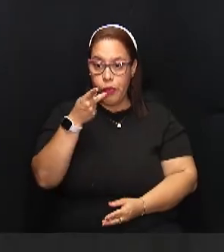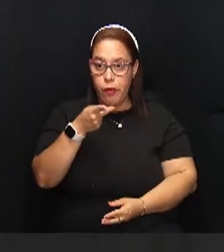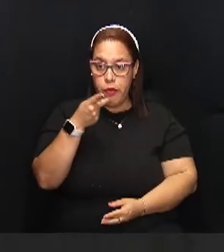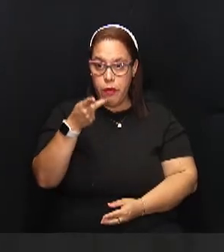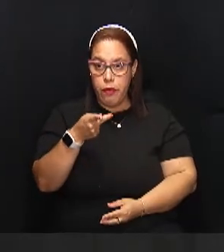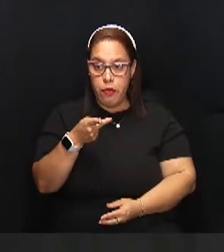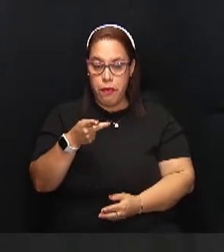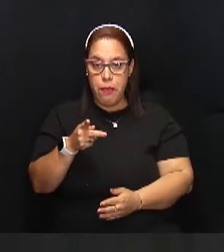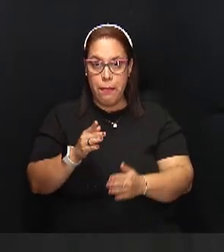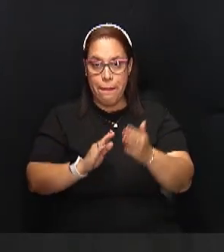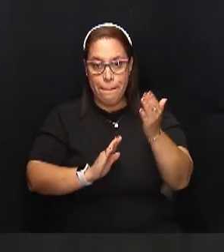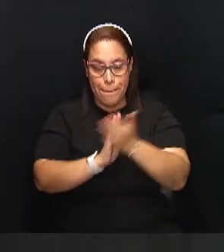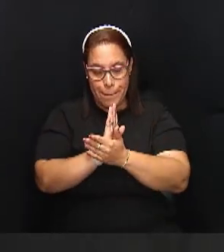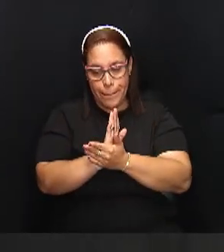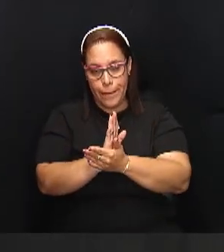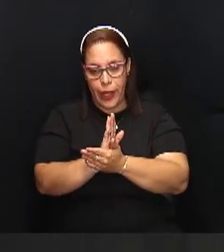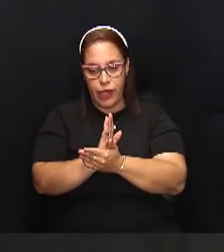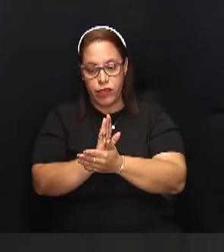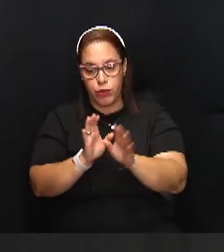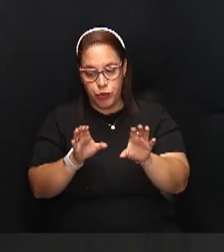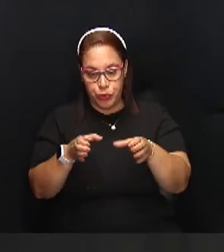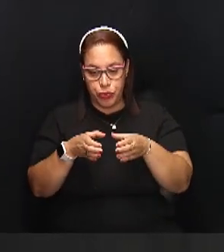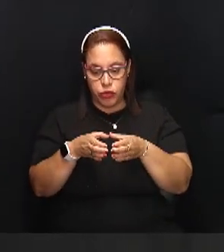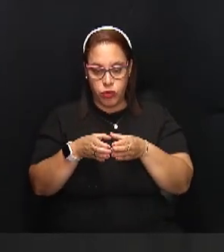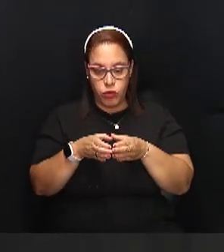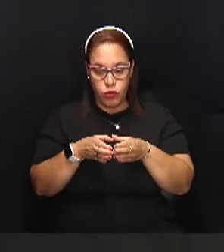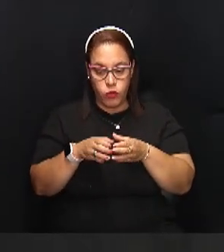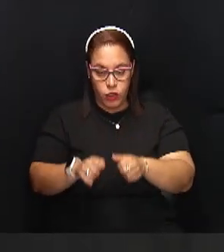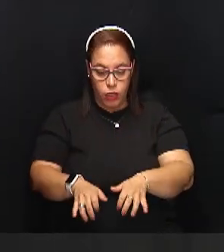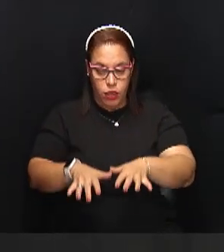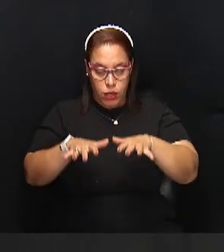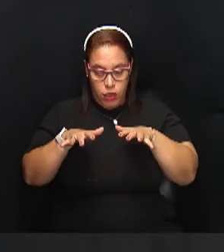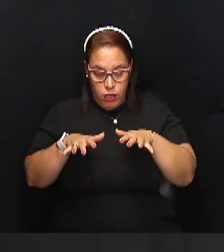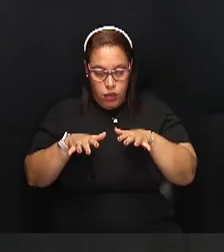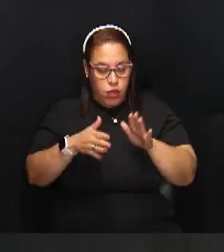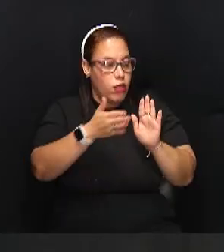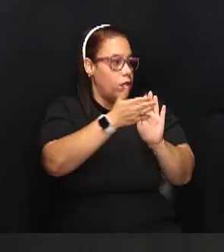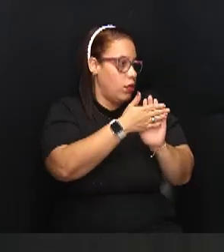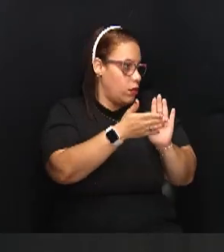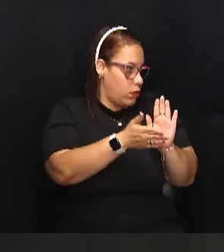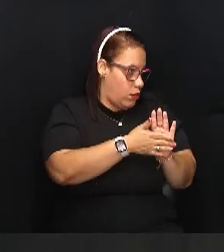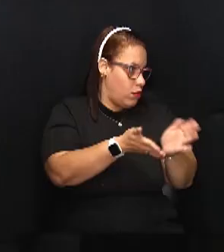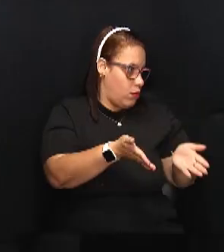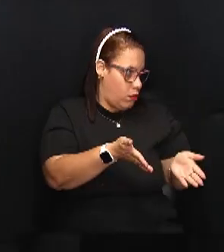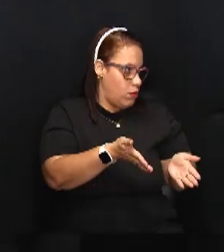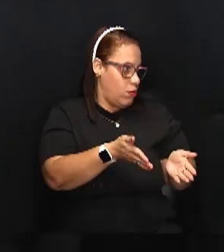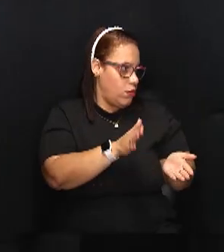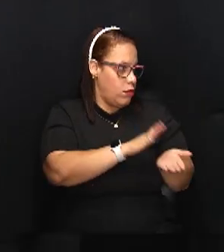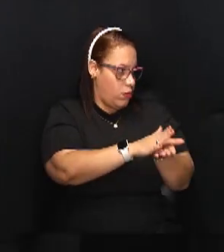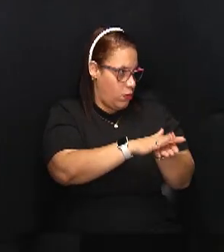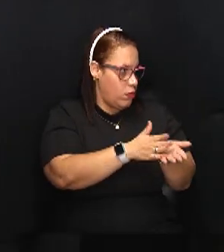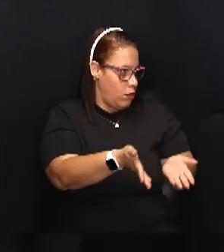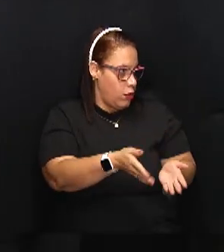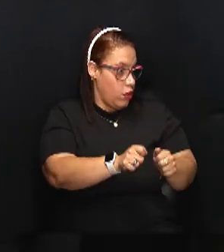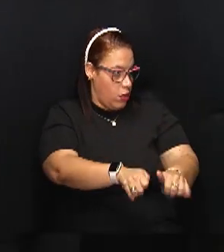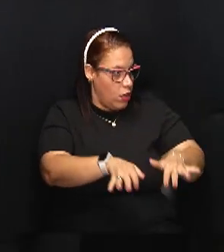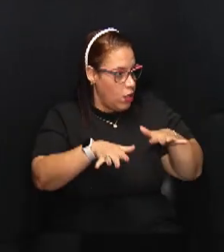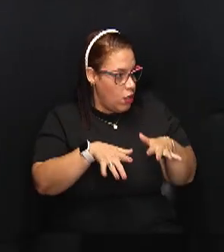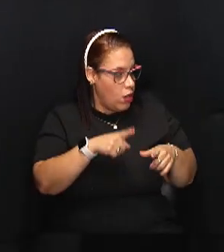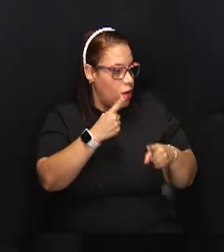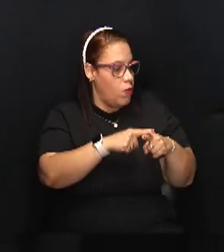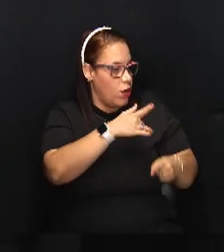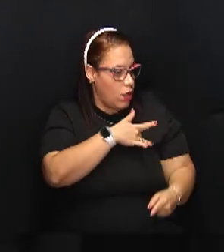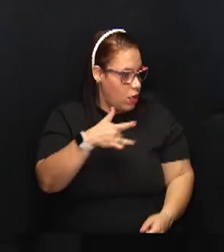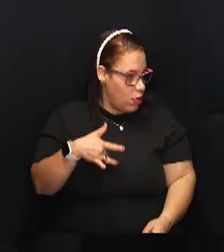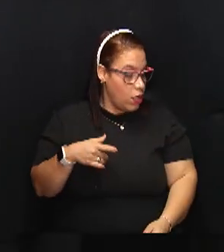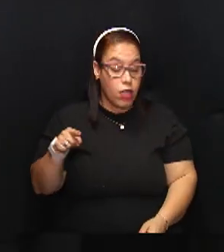E aprovação dentro de uma comissão plenária. E também, a prestação de contas também. Também. Da audiência, porque a saúde tem que fazer